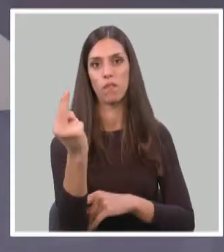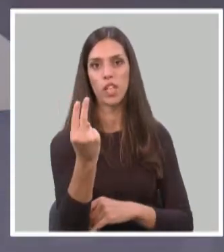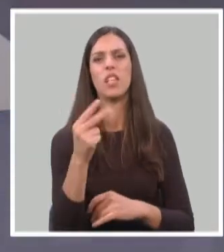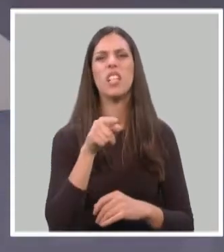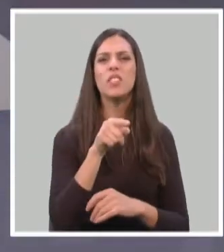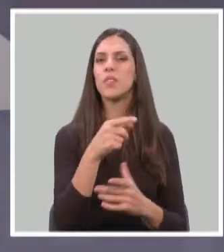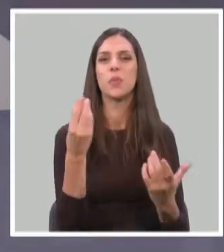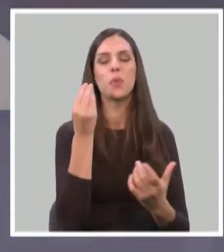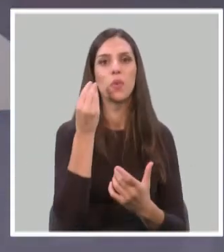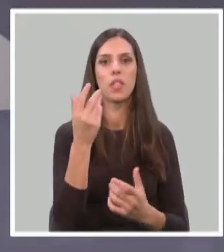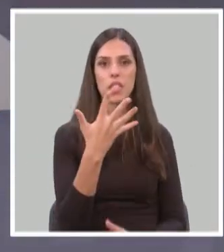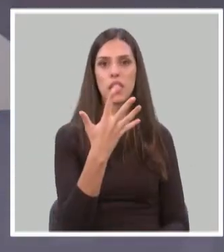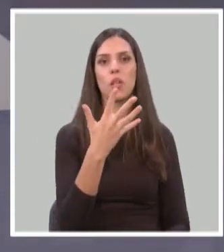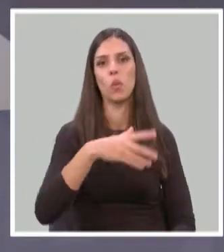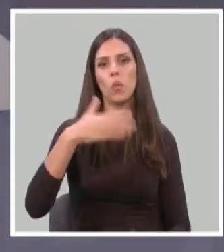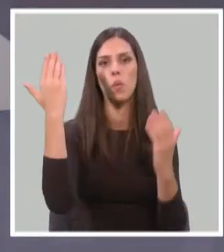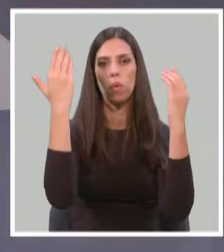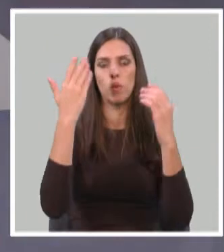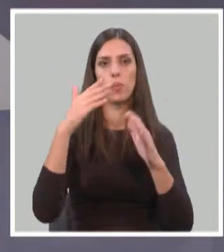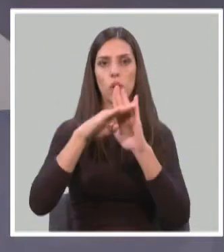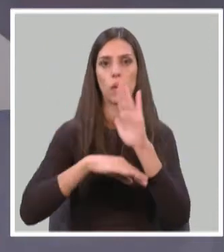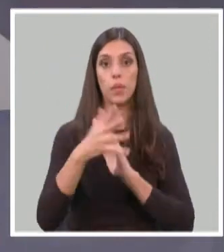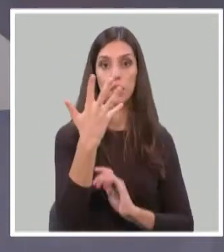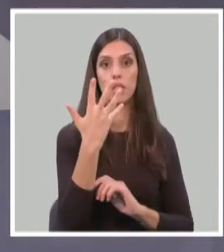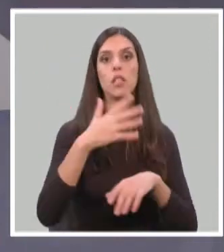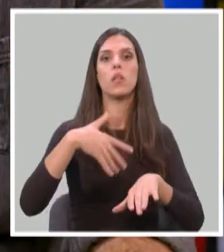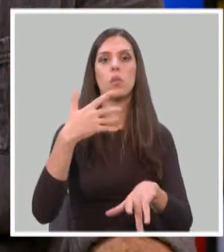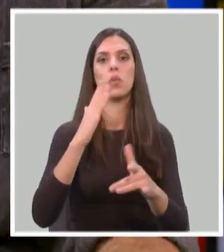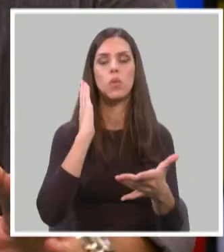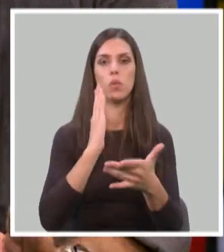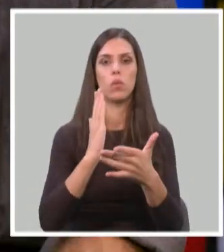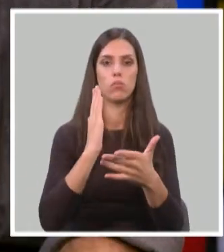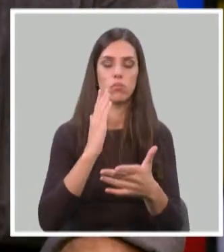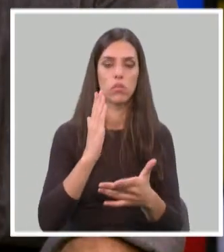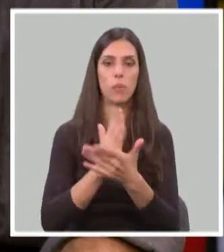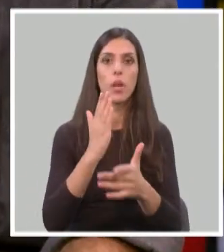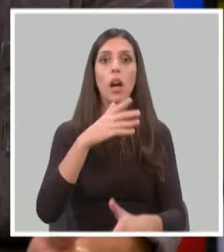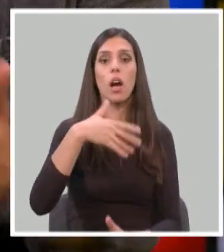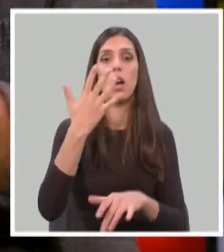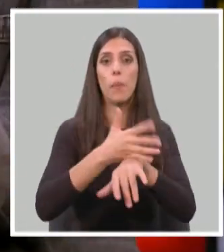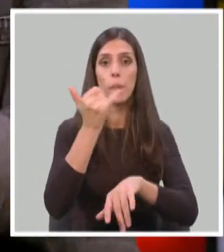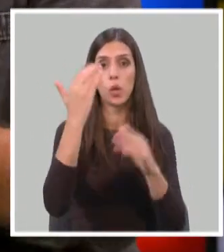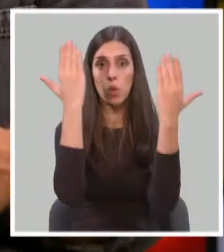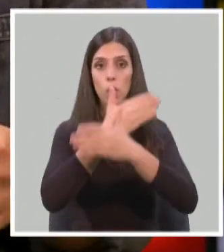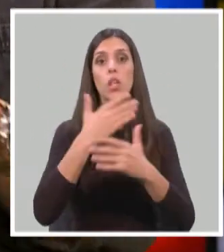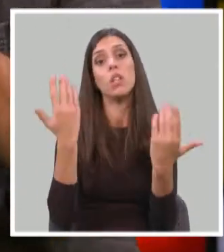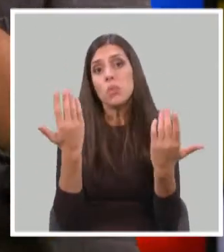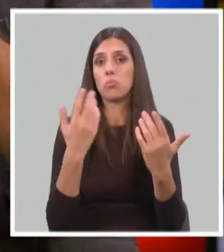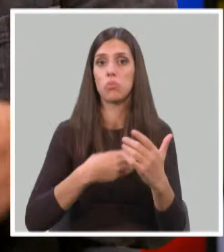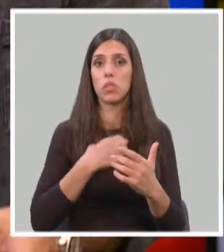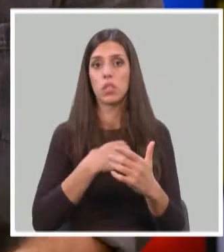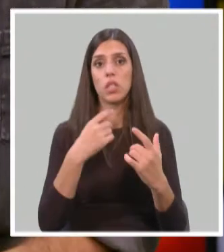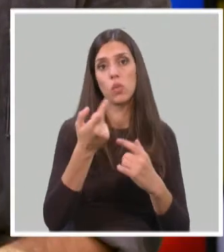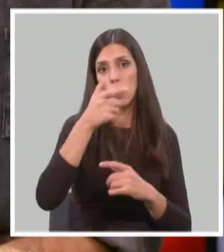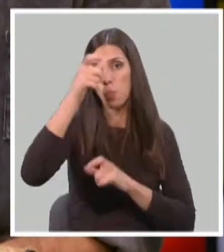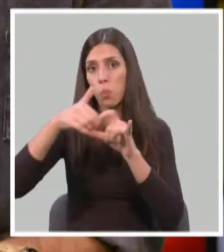para a meia-noite é mesmo definitiva? É, de certeza, desta vez. Costuma-se dizer que não há duas sem três, mas não... O povo também diz que a terceira é de vez,